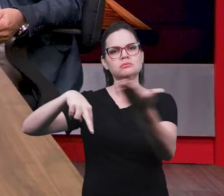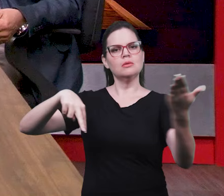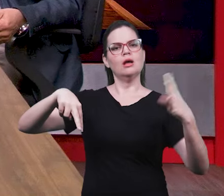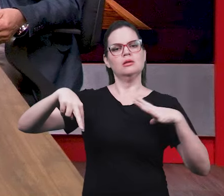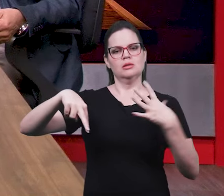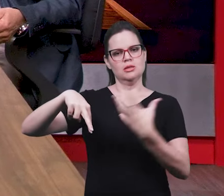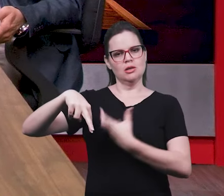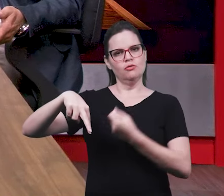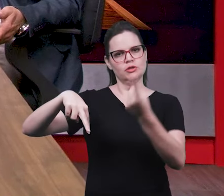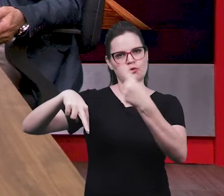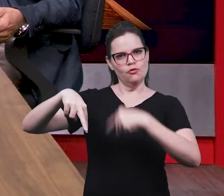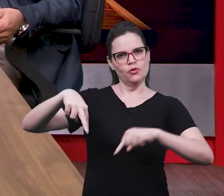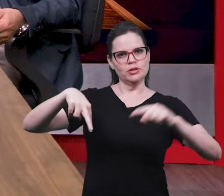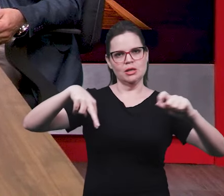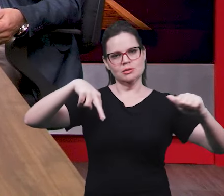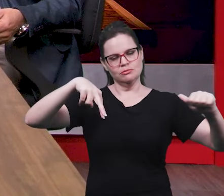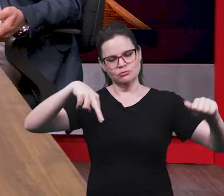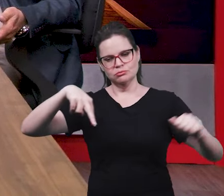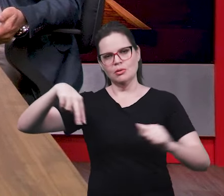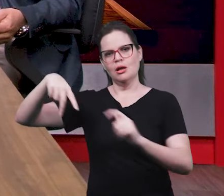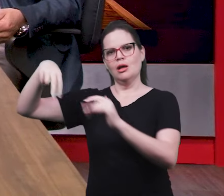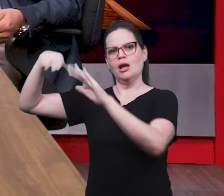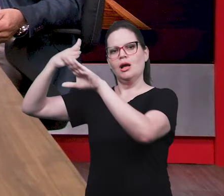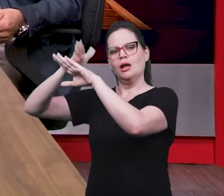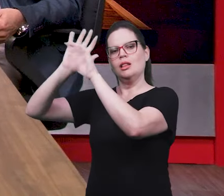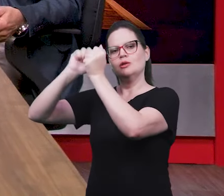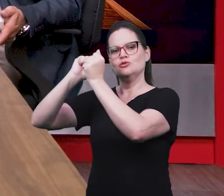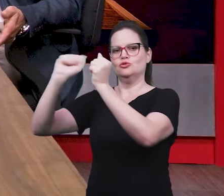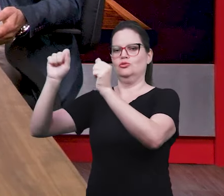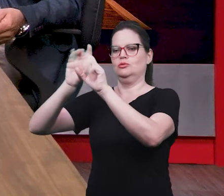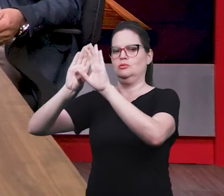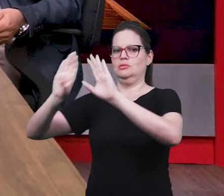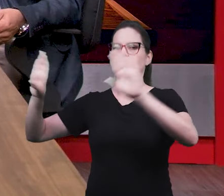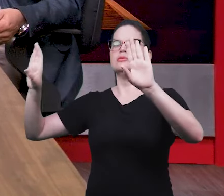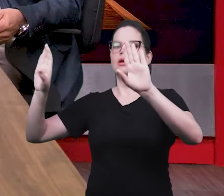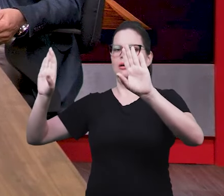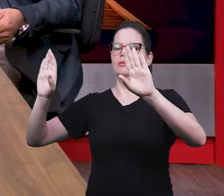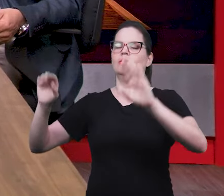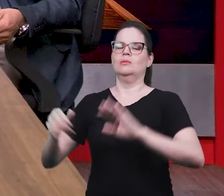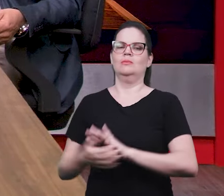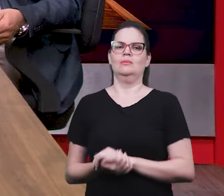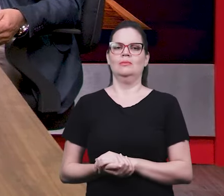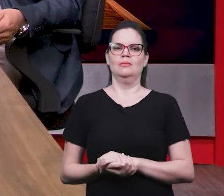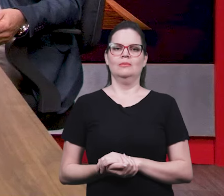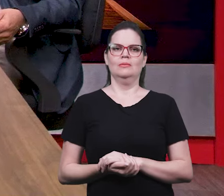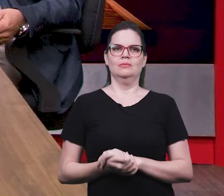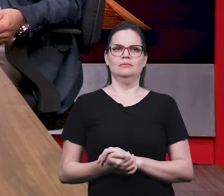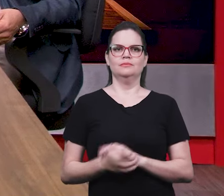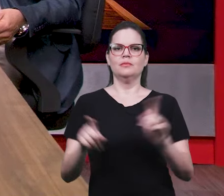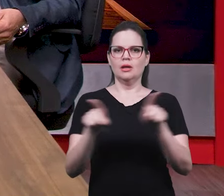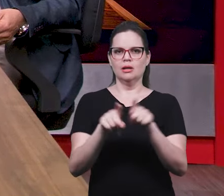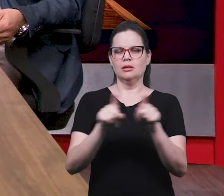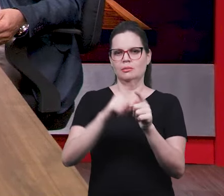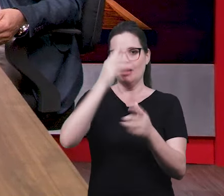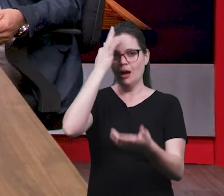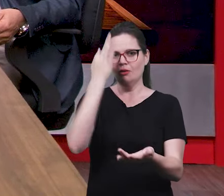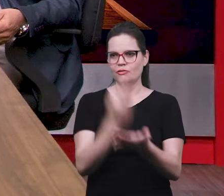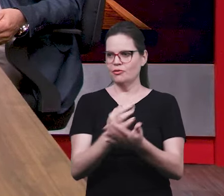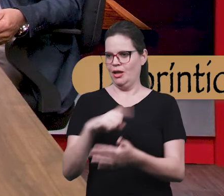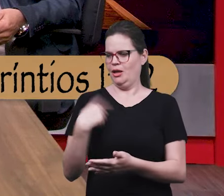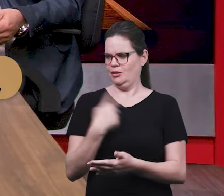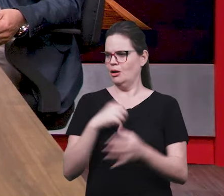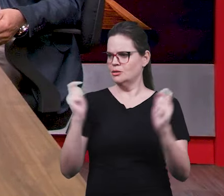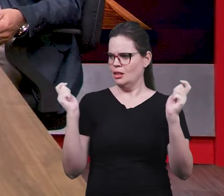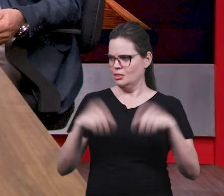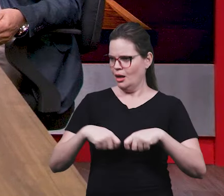na glória, né? Um dia sermos redimidos, lavados e temos essa porta aberta. E para que a nossa fé pudesse ser confirmada, como